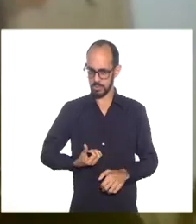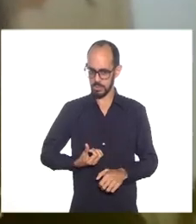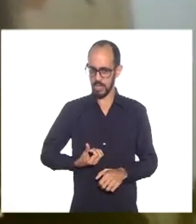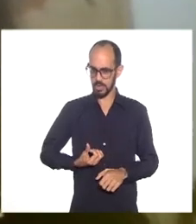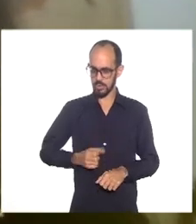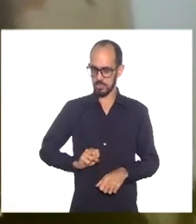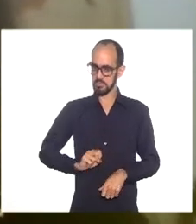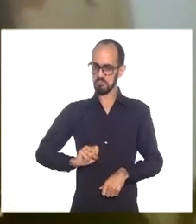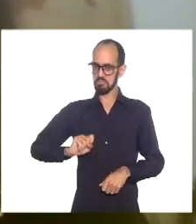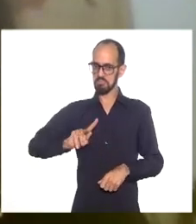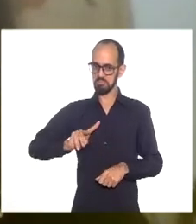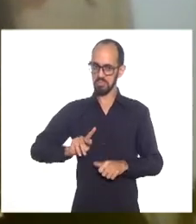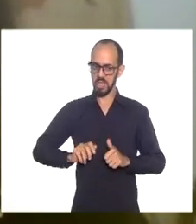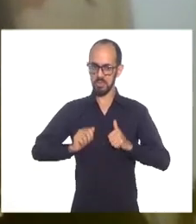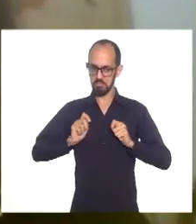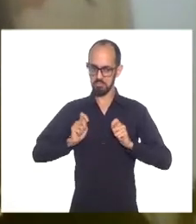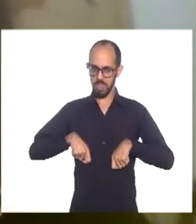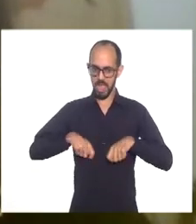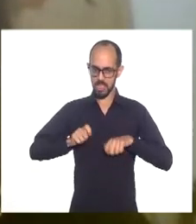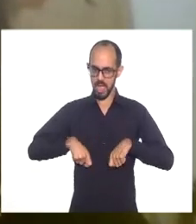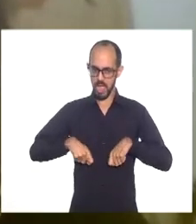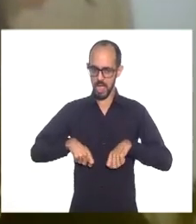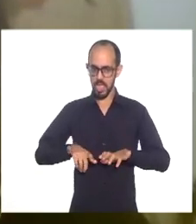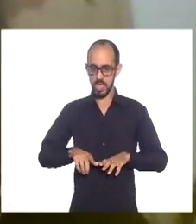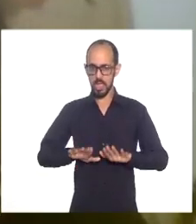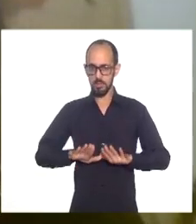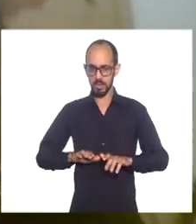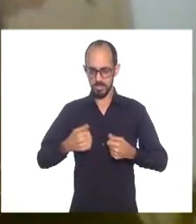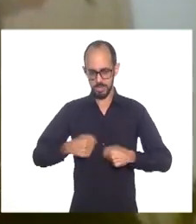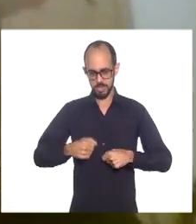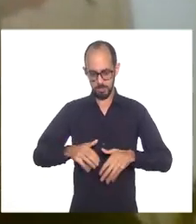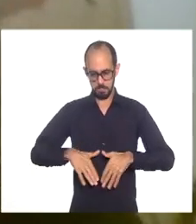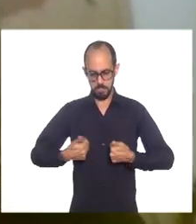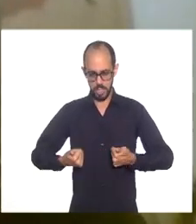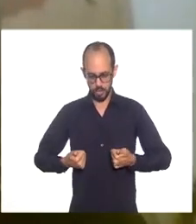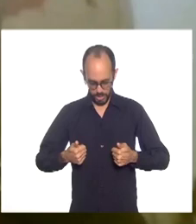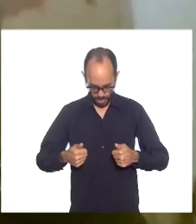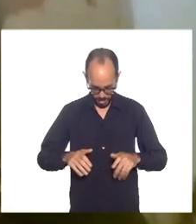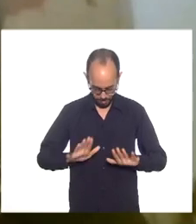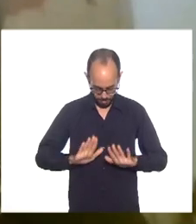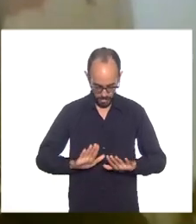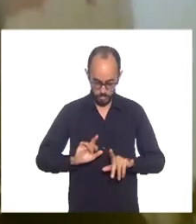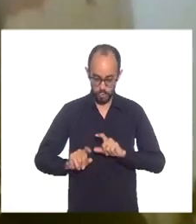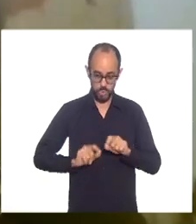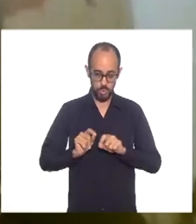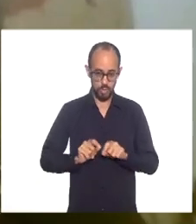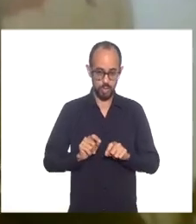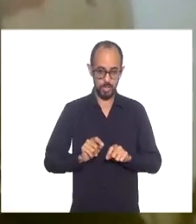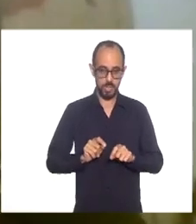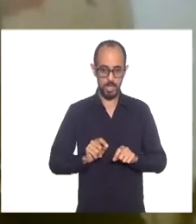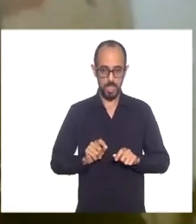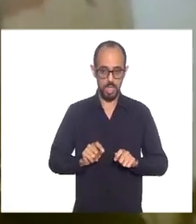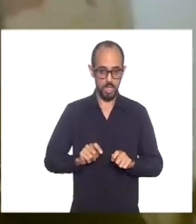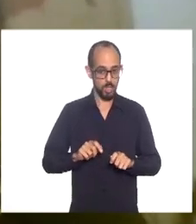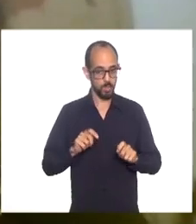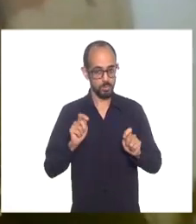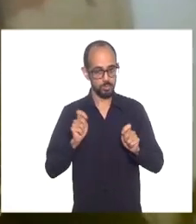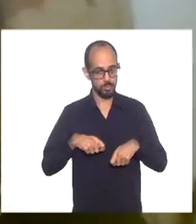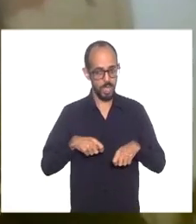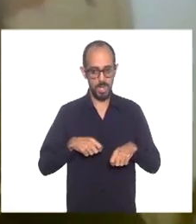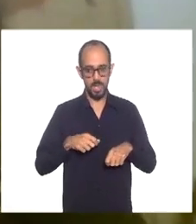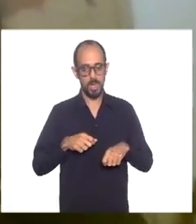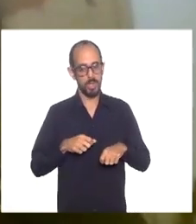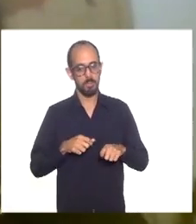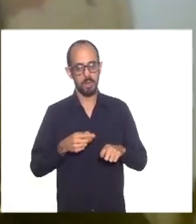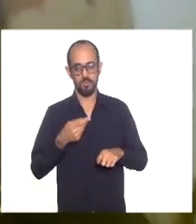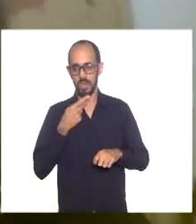ok, a gente pode fornecer, precisar de aprimoramento, melhorar, mas seria insano